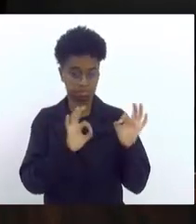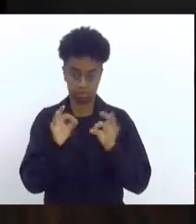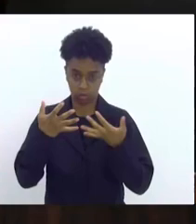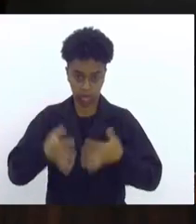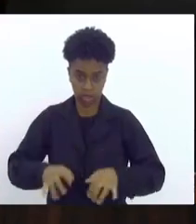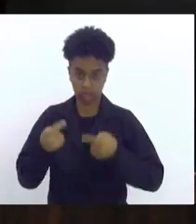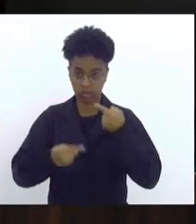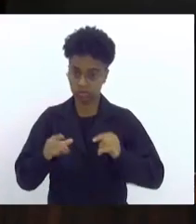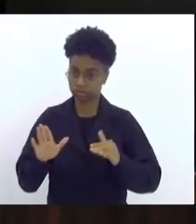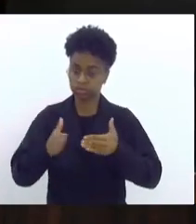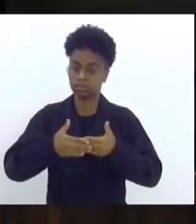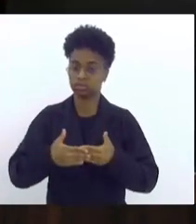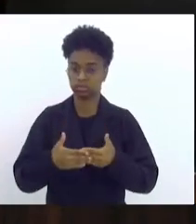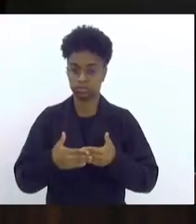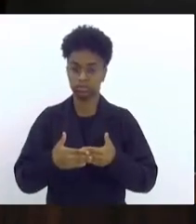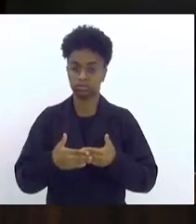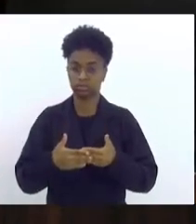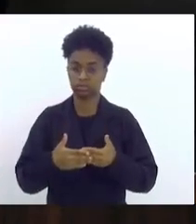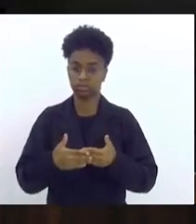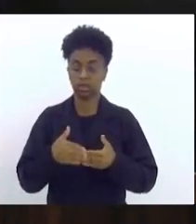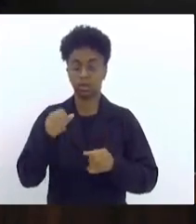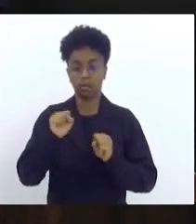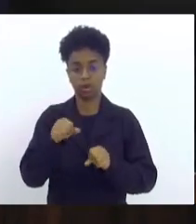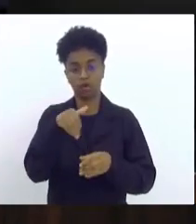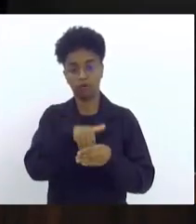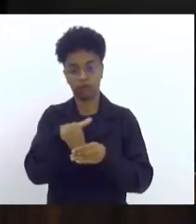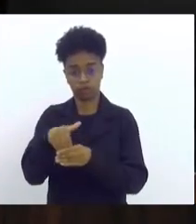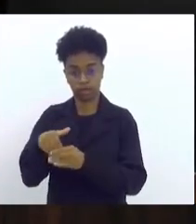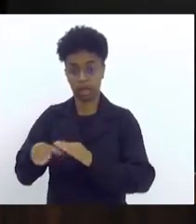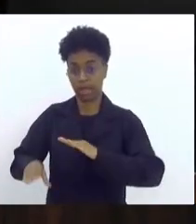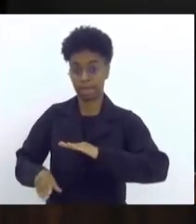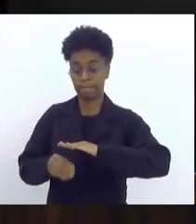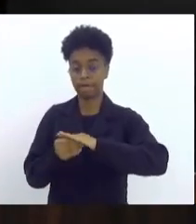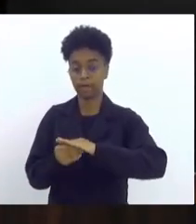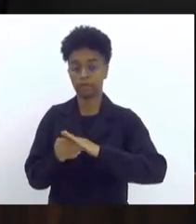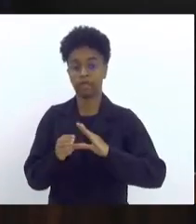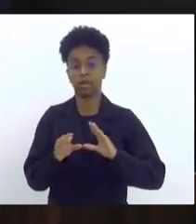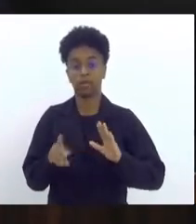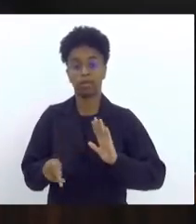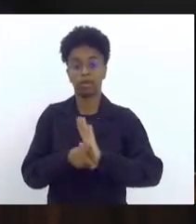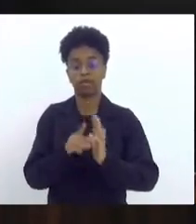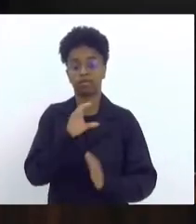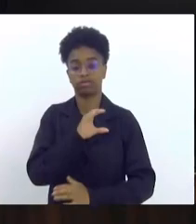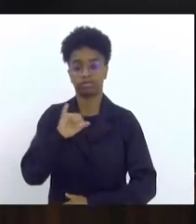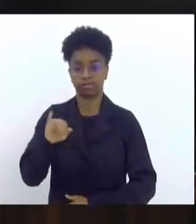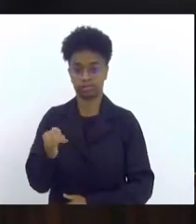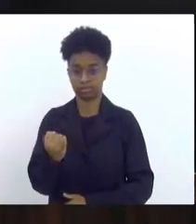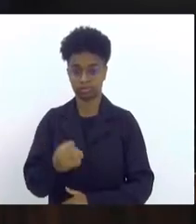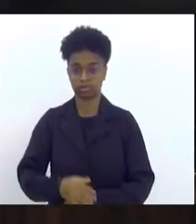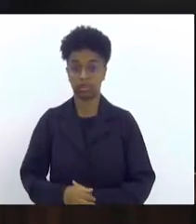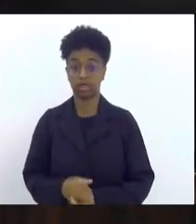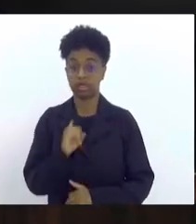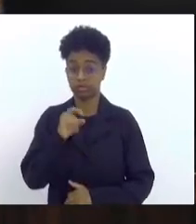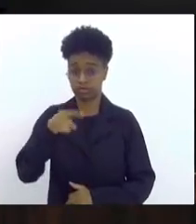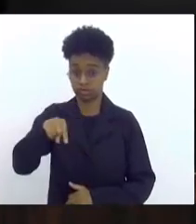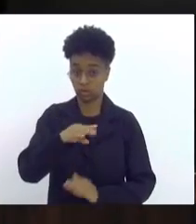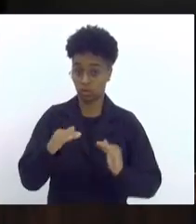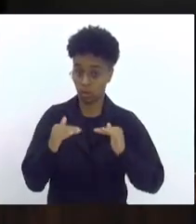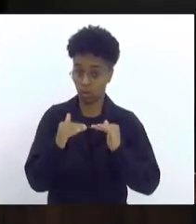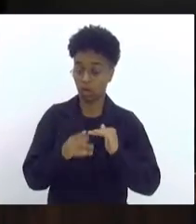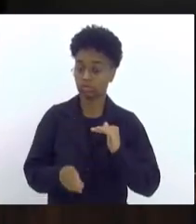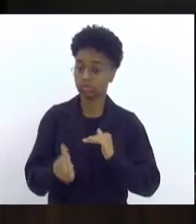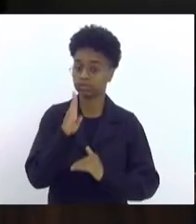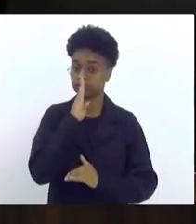quem queira discutir, encerrada a discussão, em votação, a emenda da Comissão de Constituição e Justiça, senhores que aprovam e permaneçam